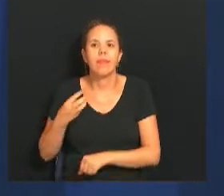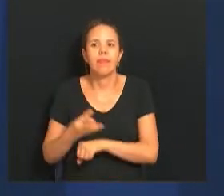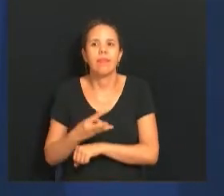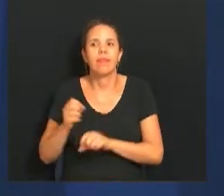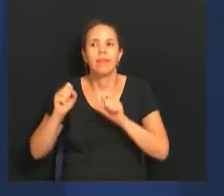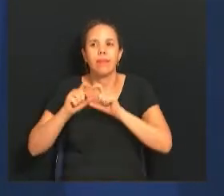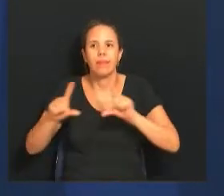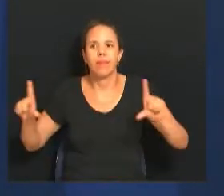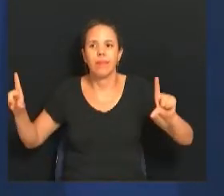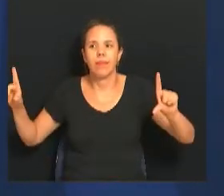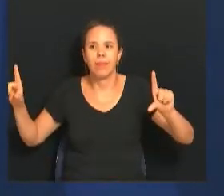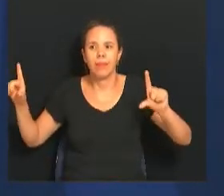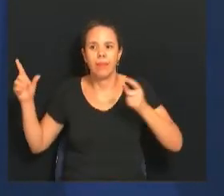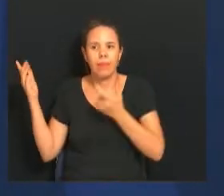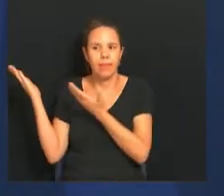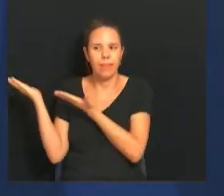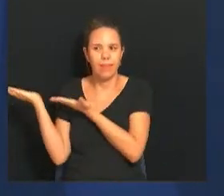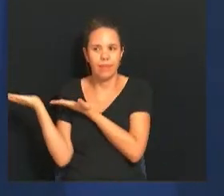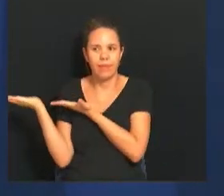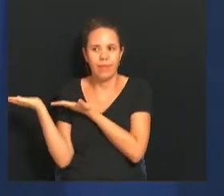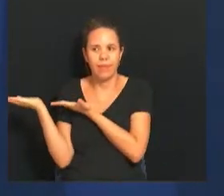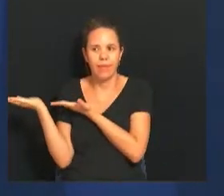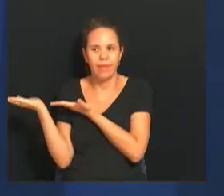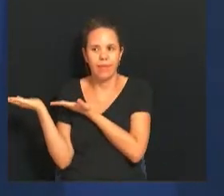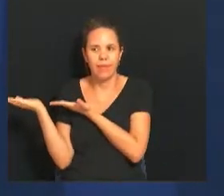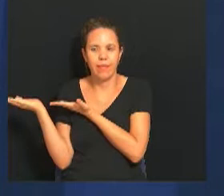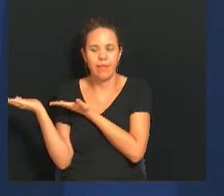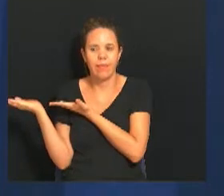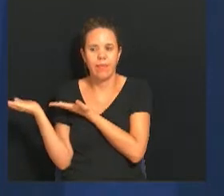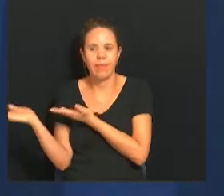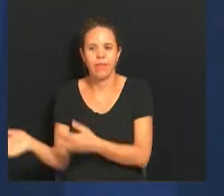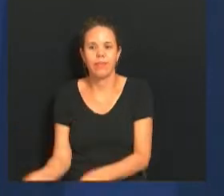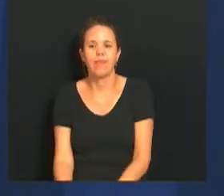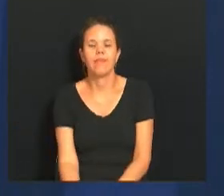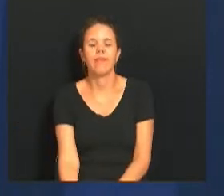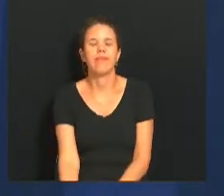WhatsApp, que é 19, é o nosso DDD,